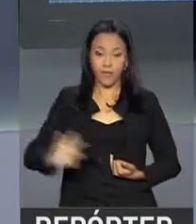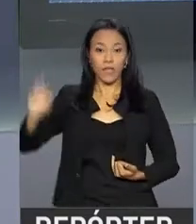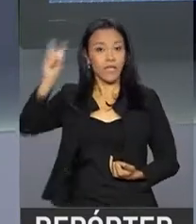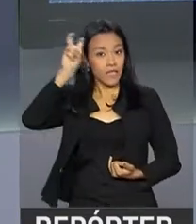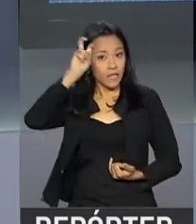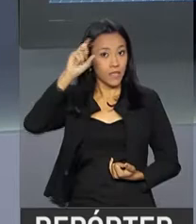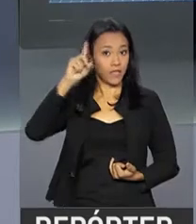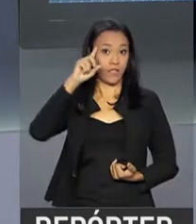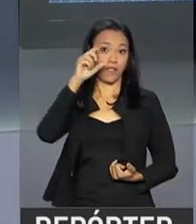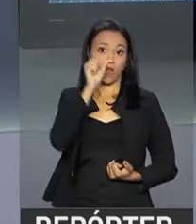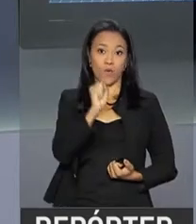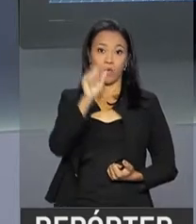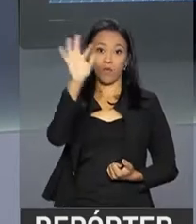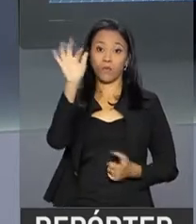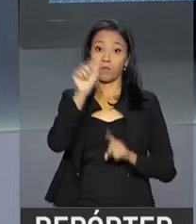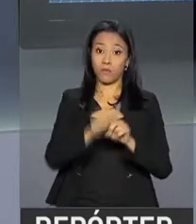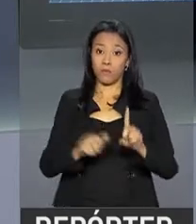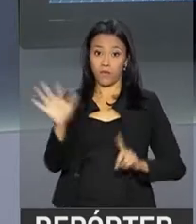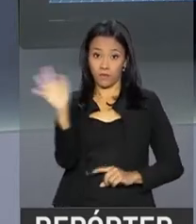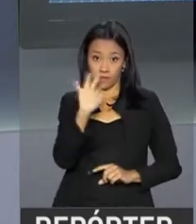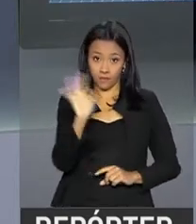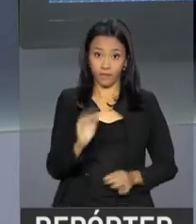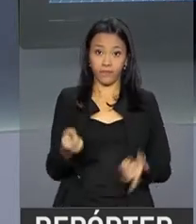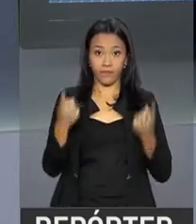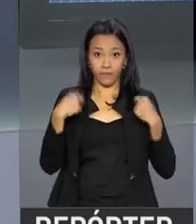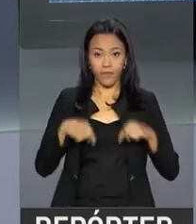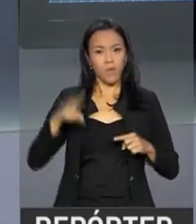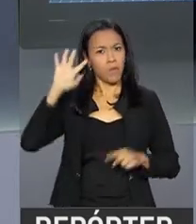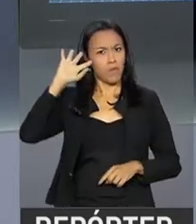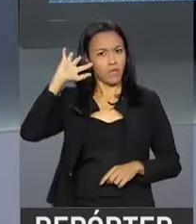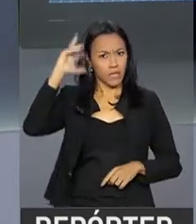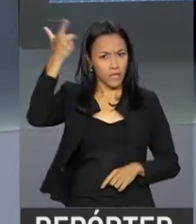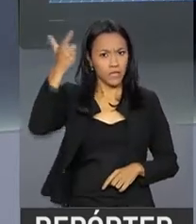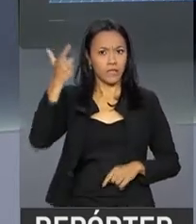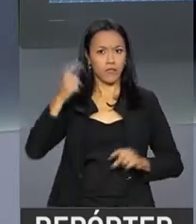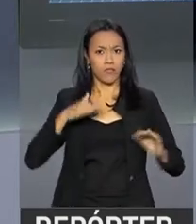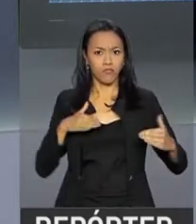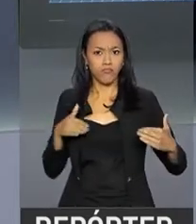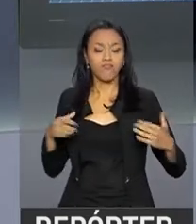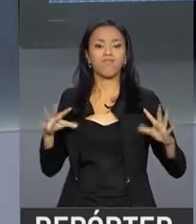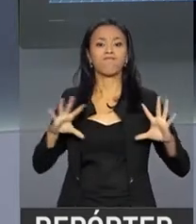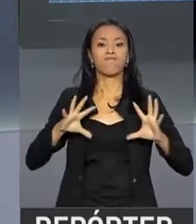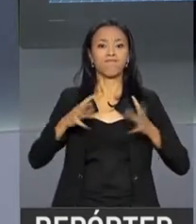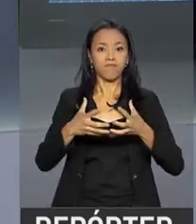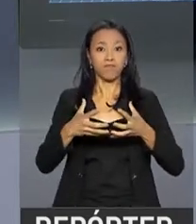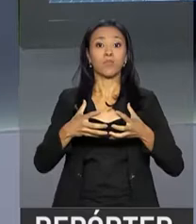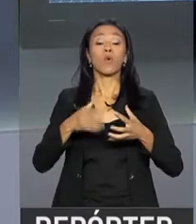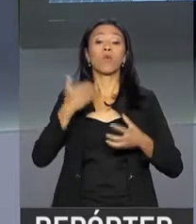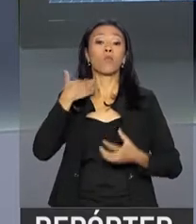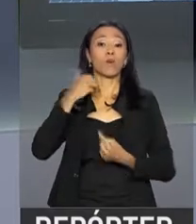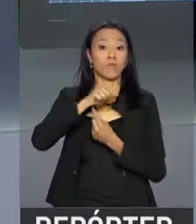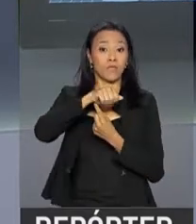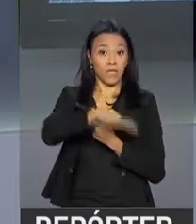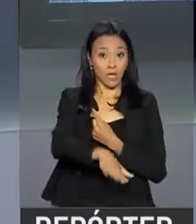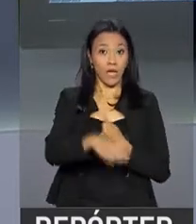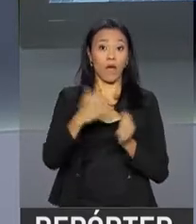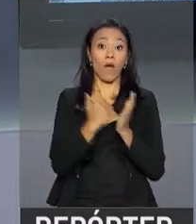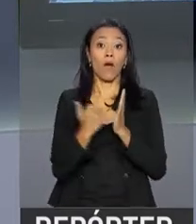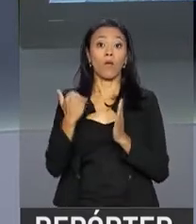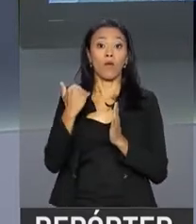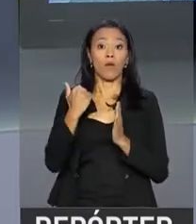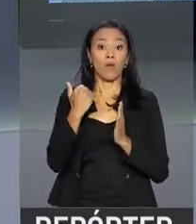8 de fevereiro em decisão unânime tomada nesta quarta-feira o banco central reduziu a taxa selic para